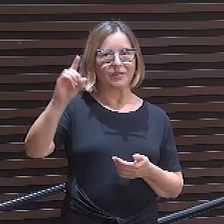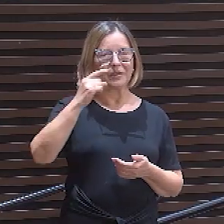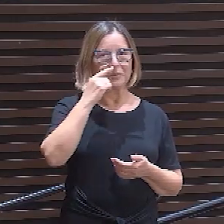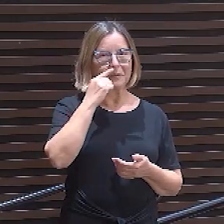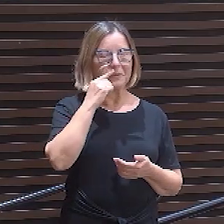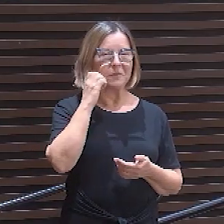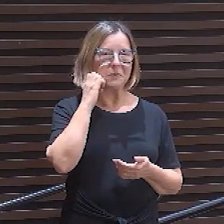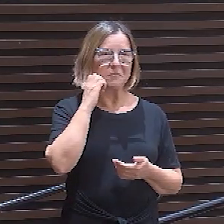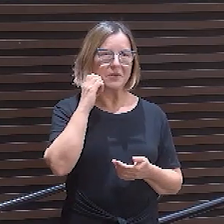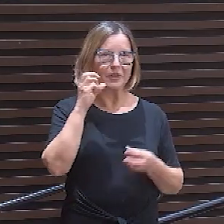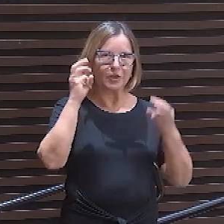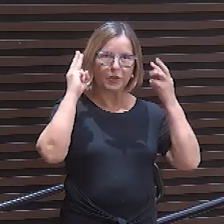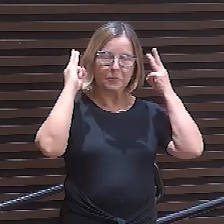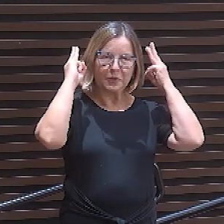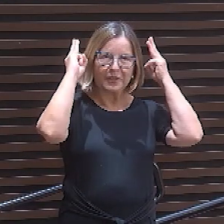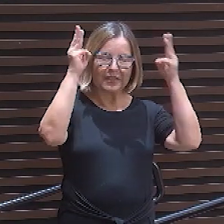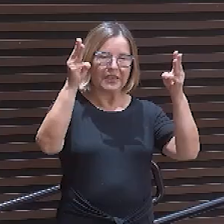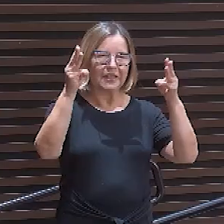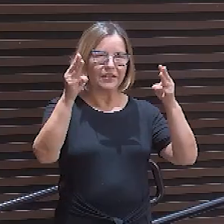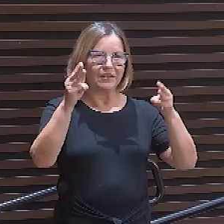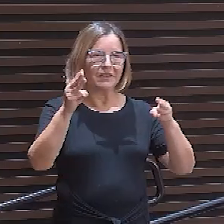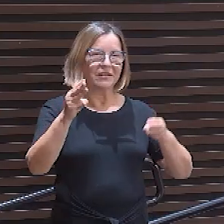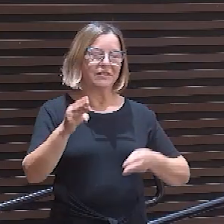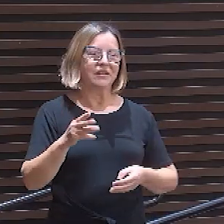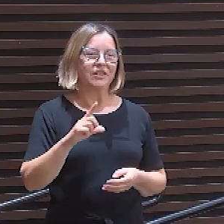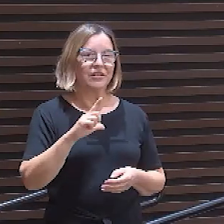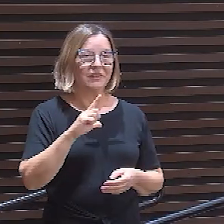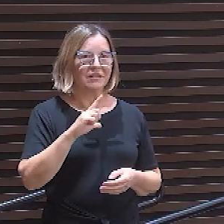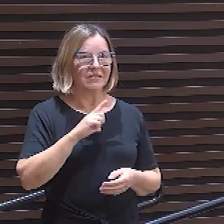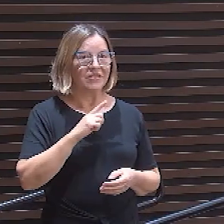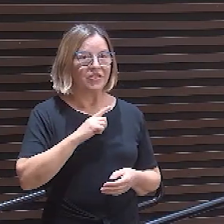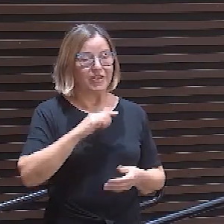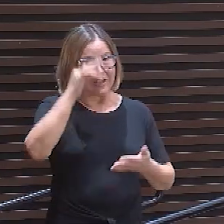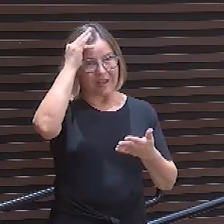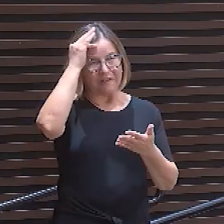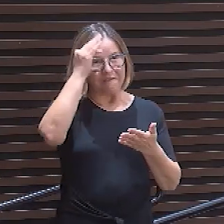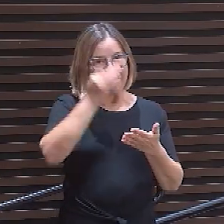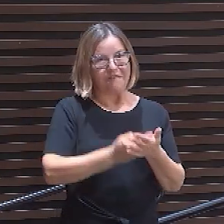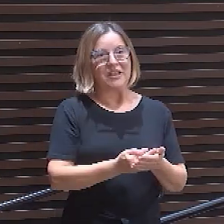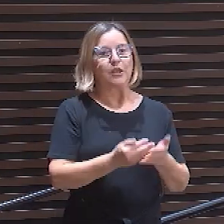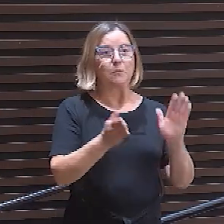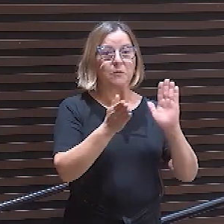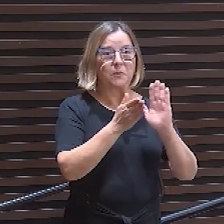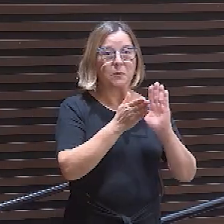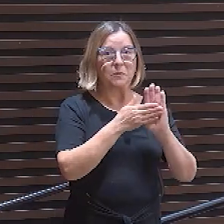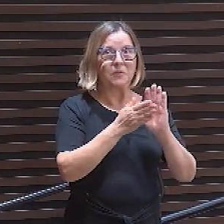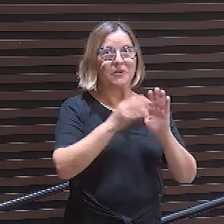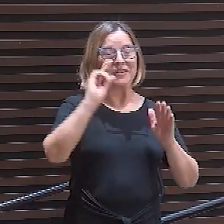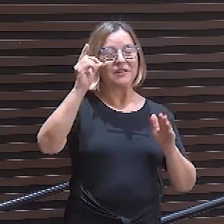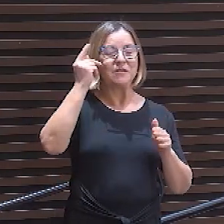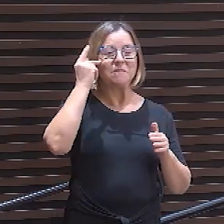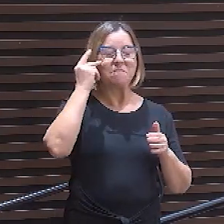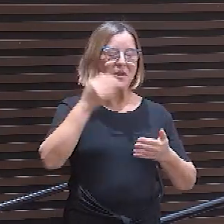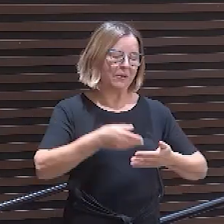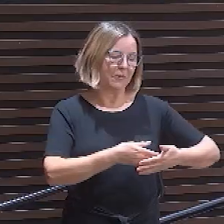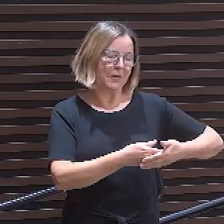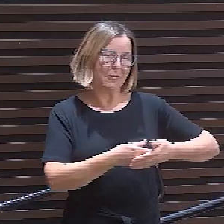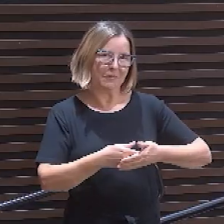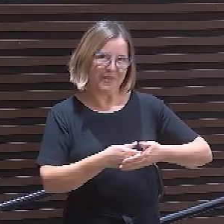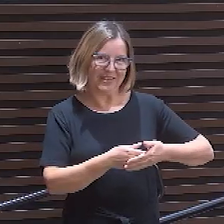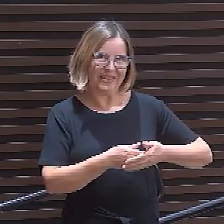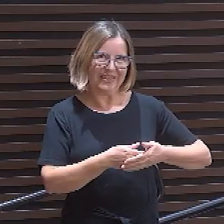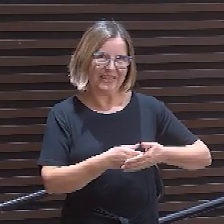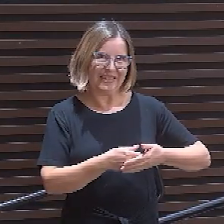uma convicção sobrenatural do propósito divino para aquela criança. Essa criança está no plano